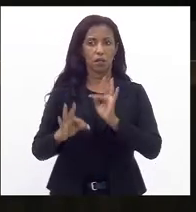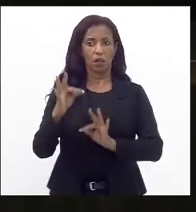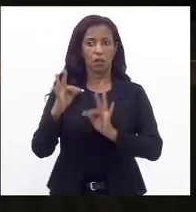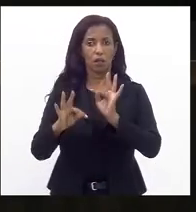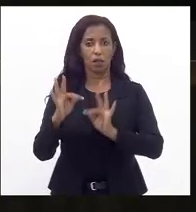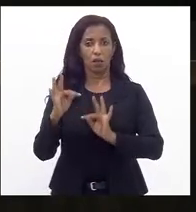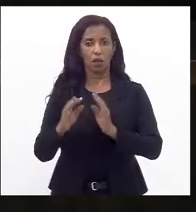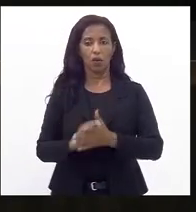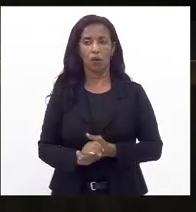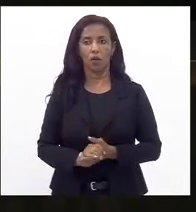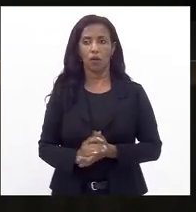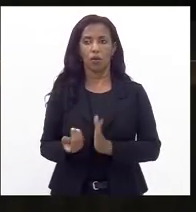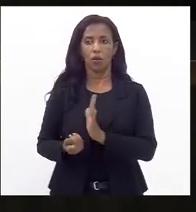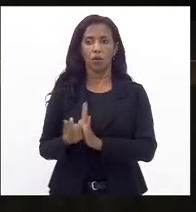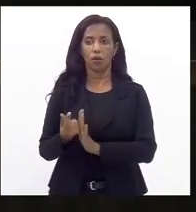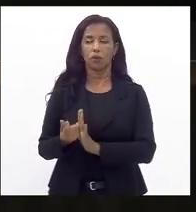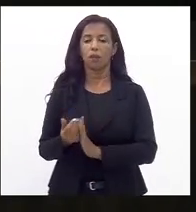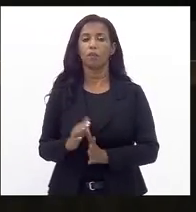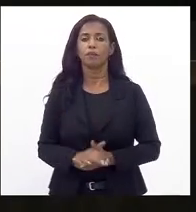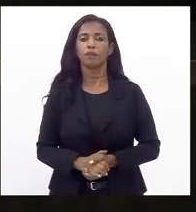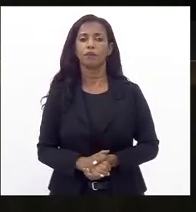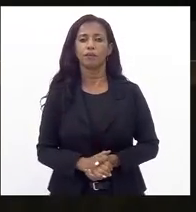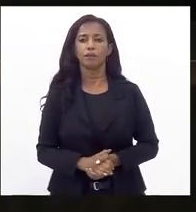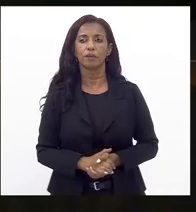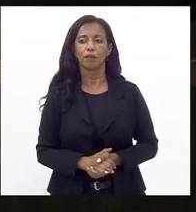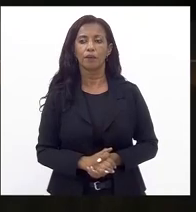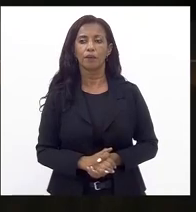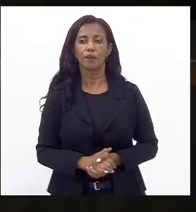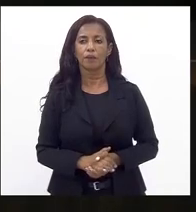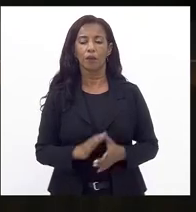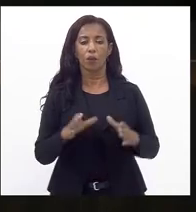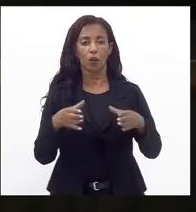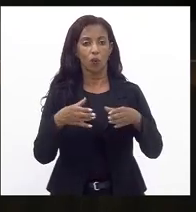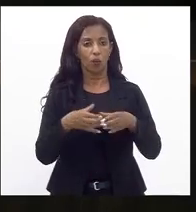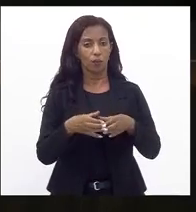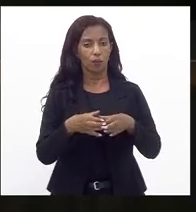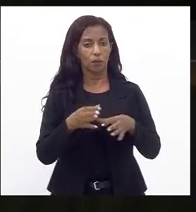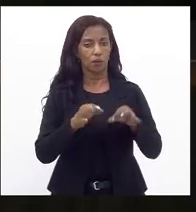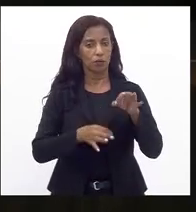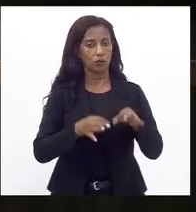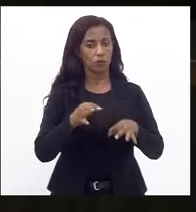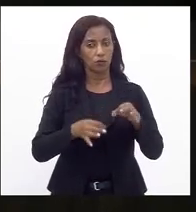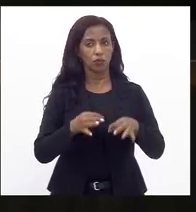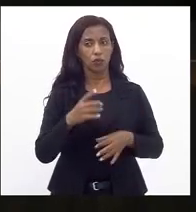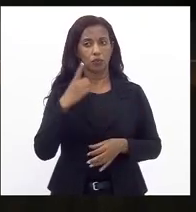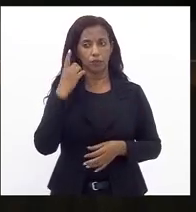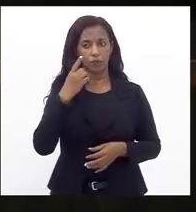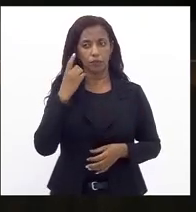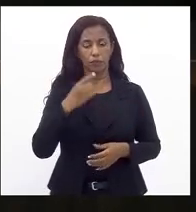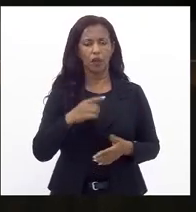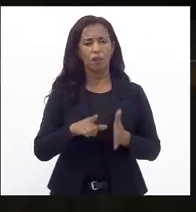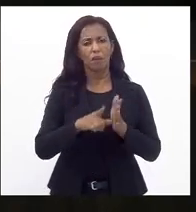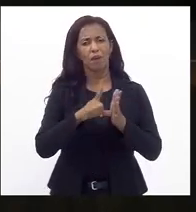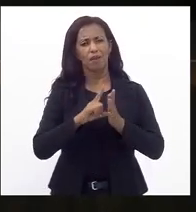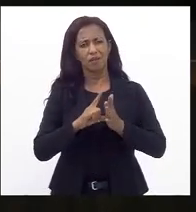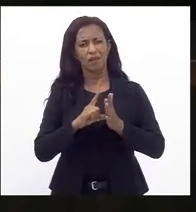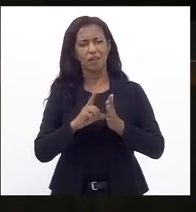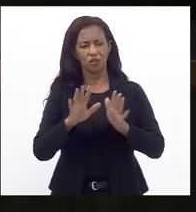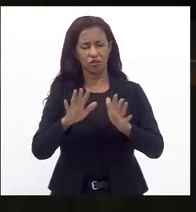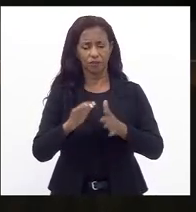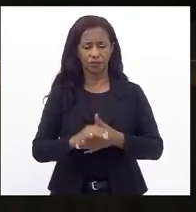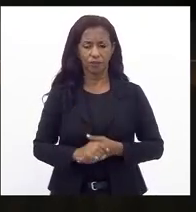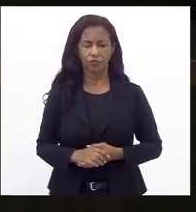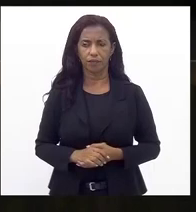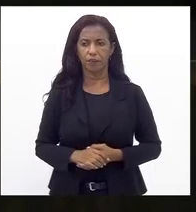Tecnologia e orçamento por emite parecer pela comissão posição Justiça o deputado Márcio mas antes que ela chama atenção